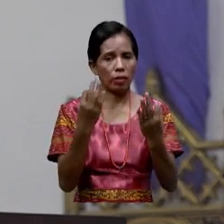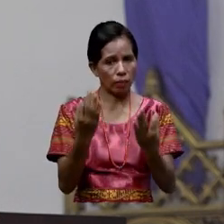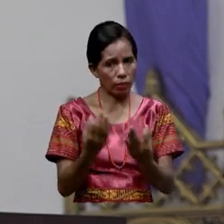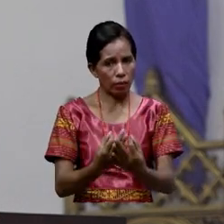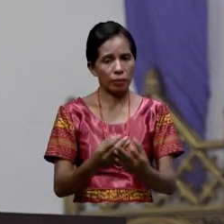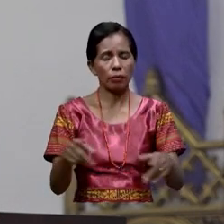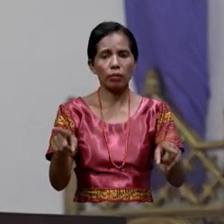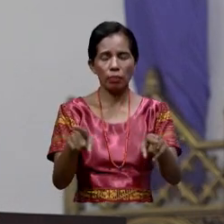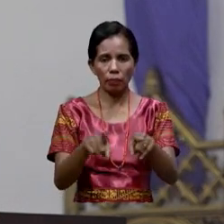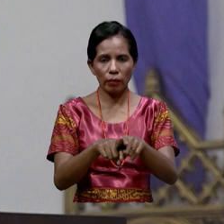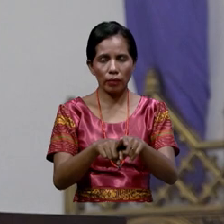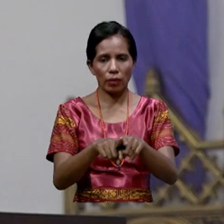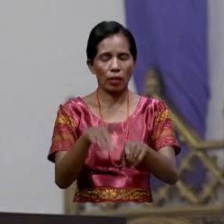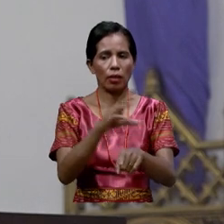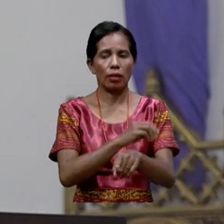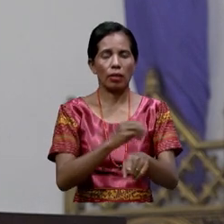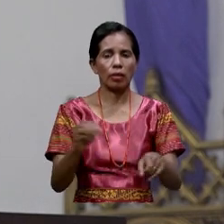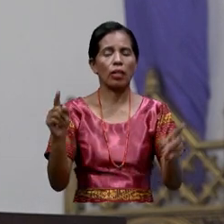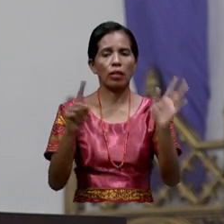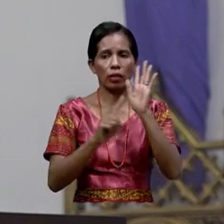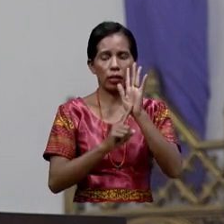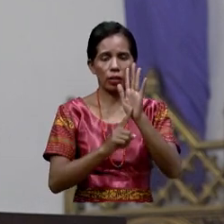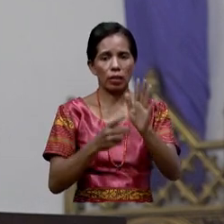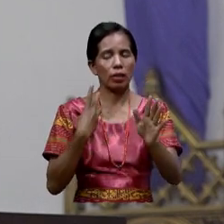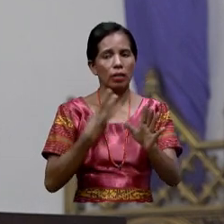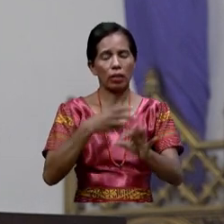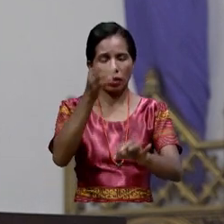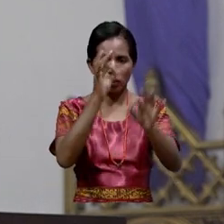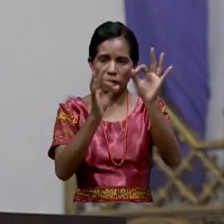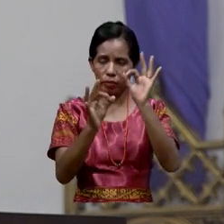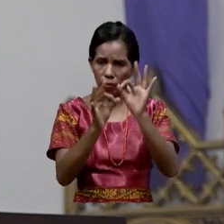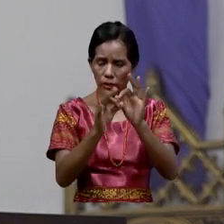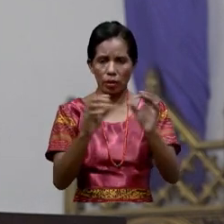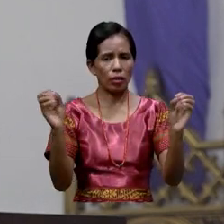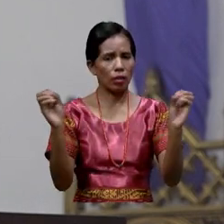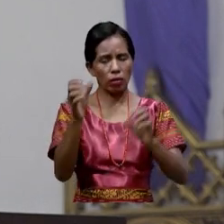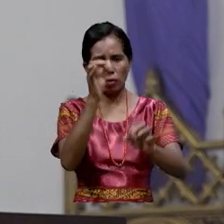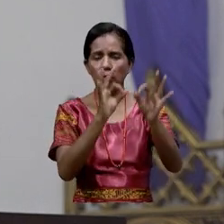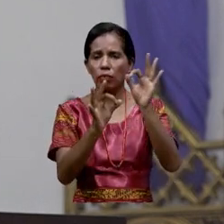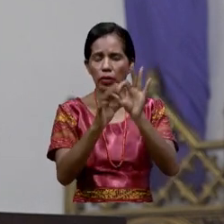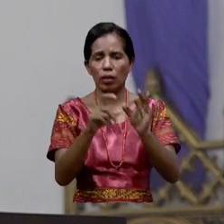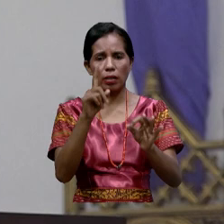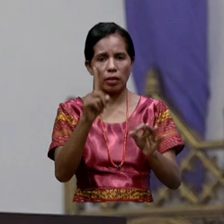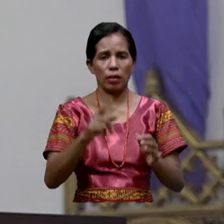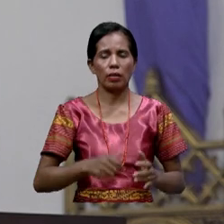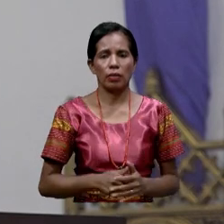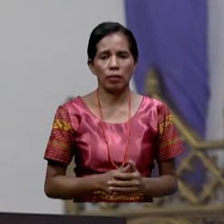sinal visivo. Tane fiar la os fiar in rebe